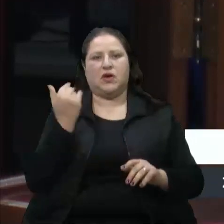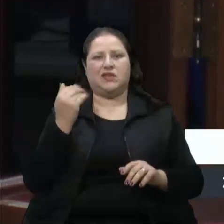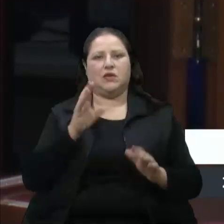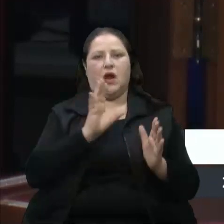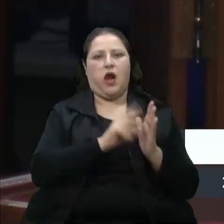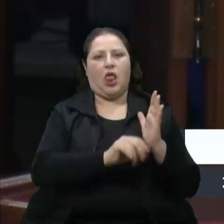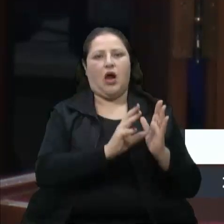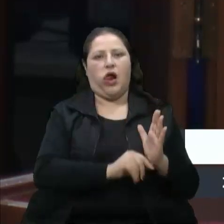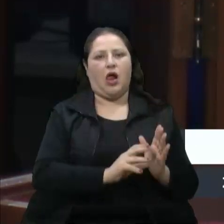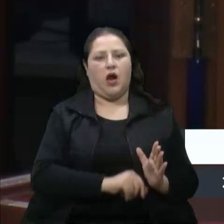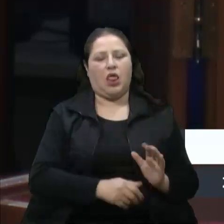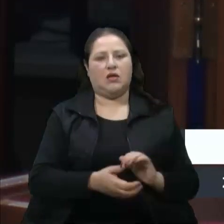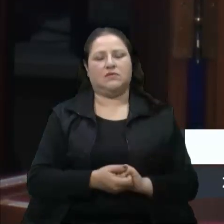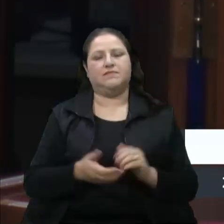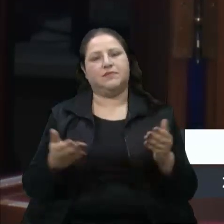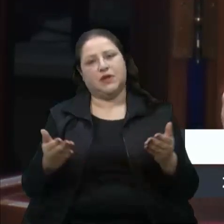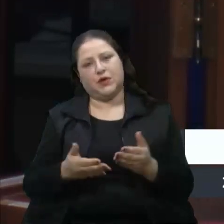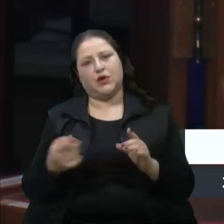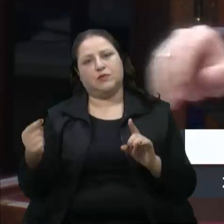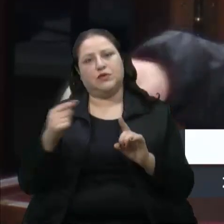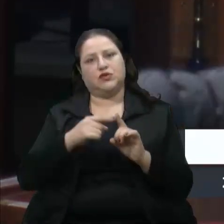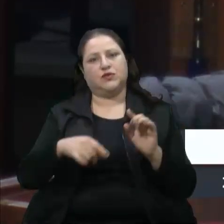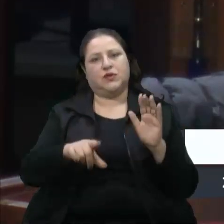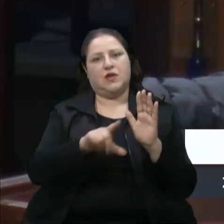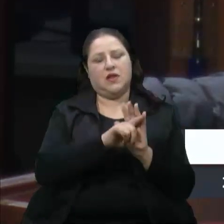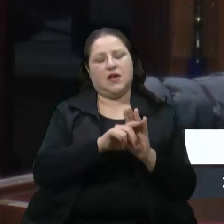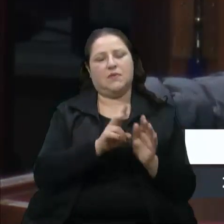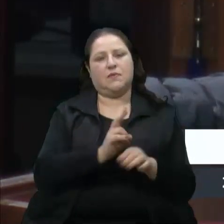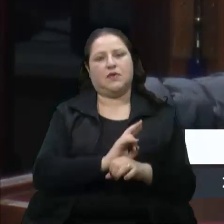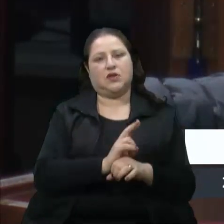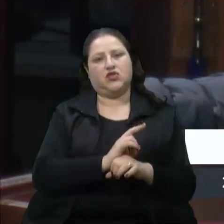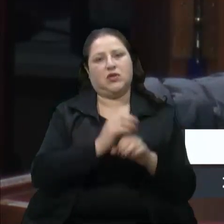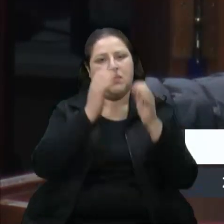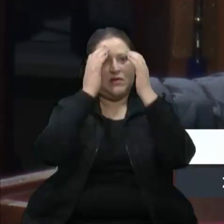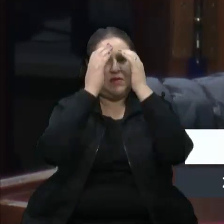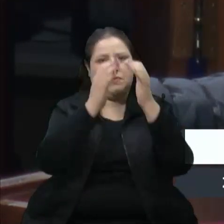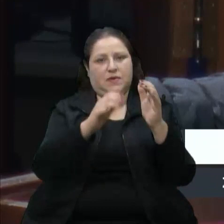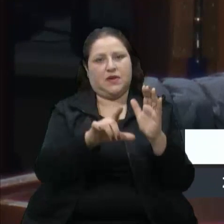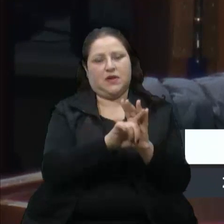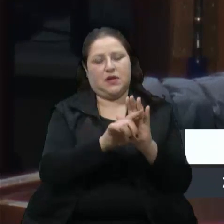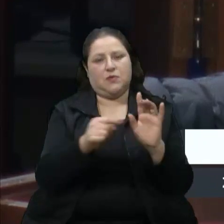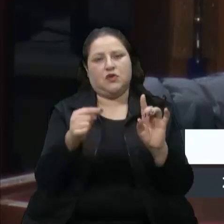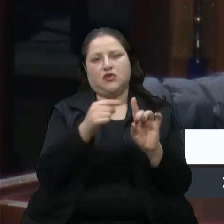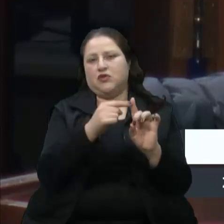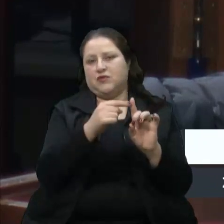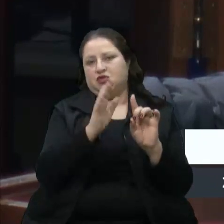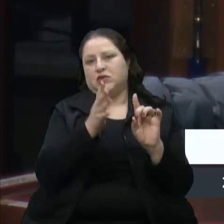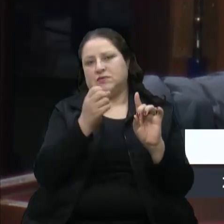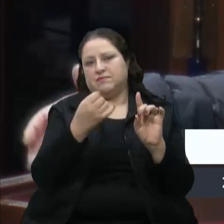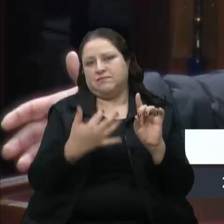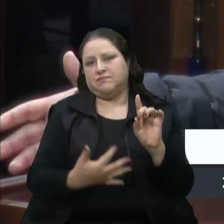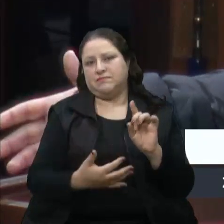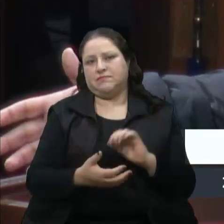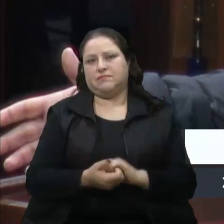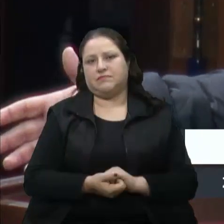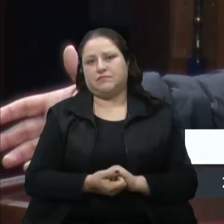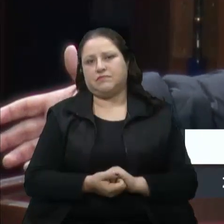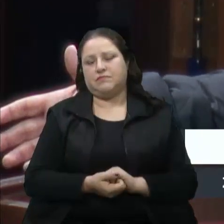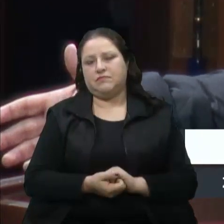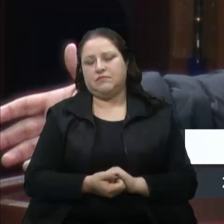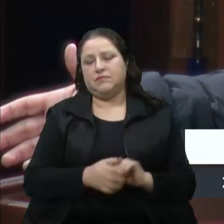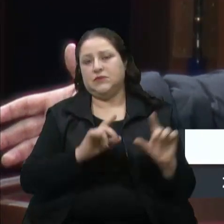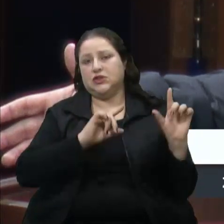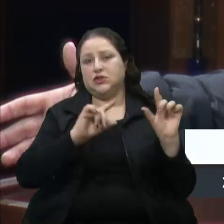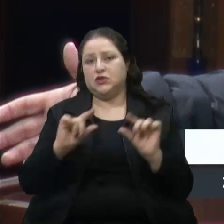uma lei para poder proteger e ser cumprida. Então, o objetivo da lei é de a gente inibir,